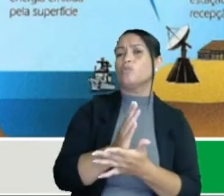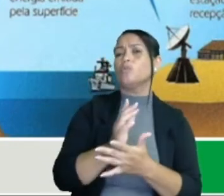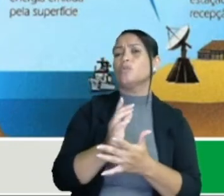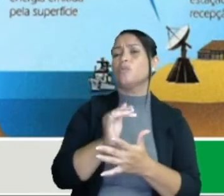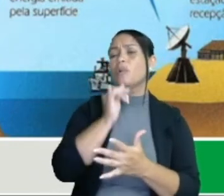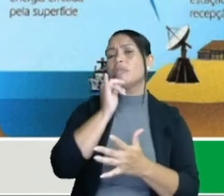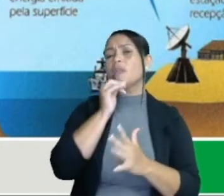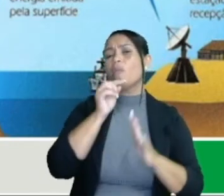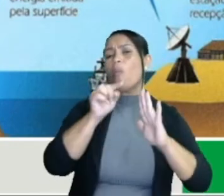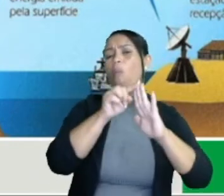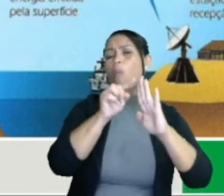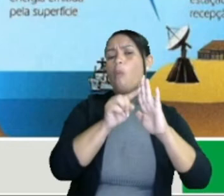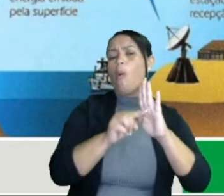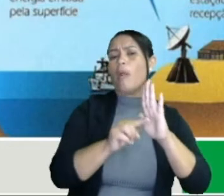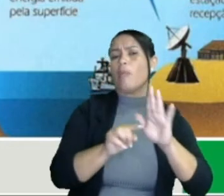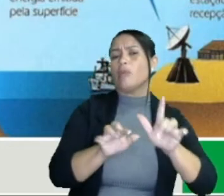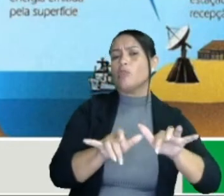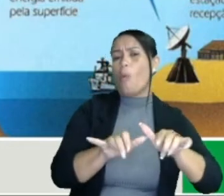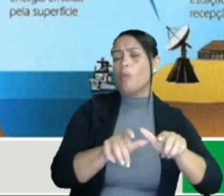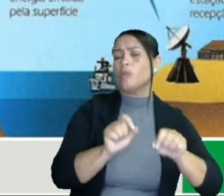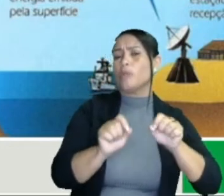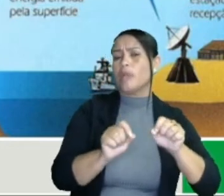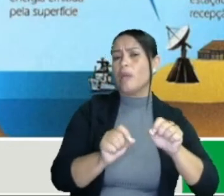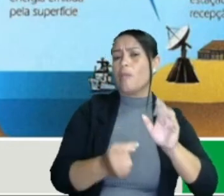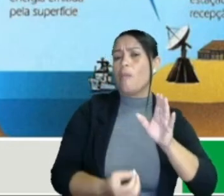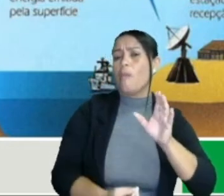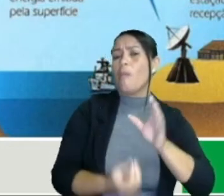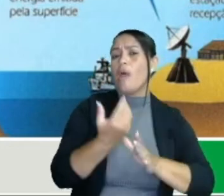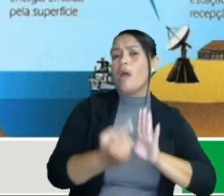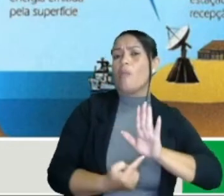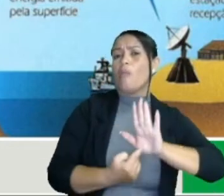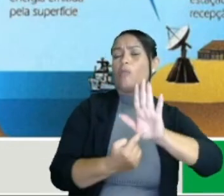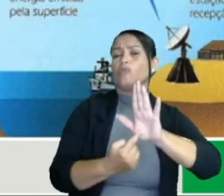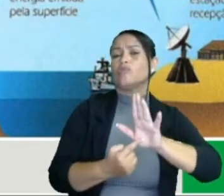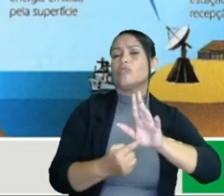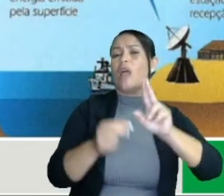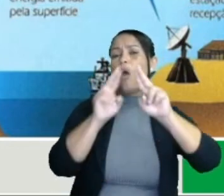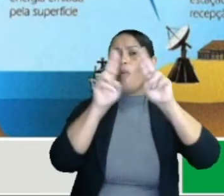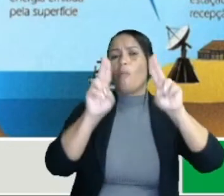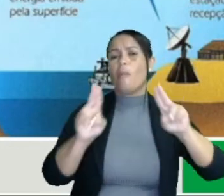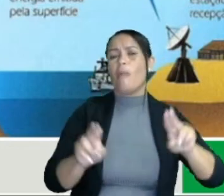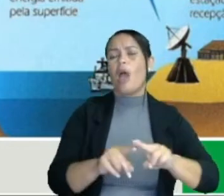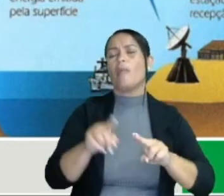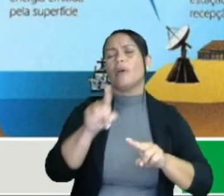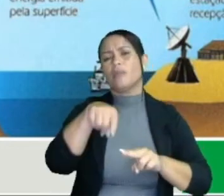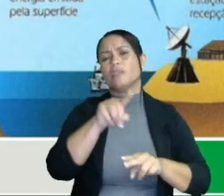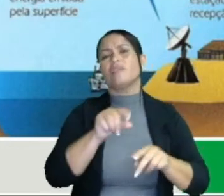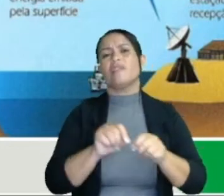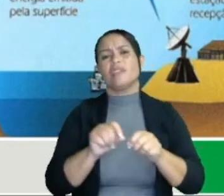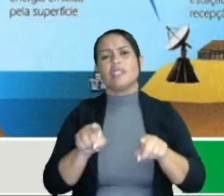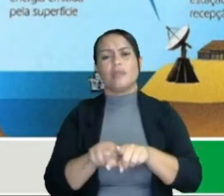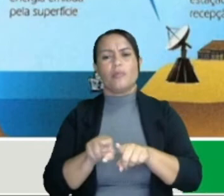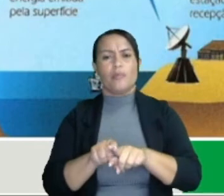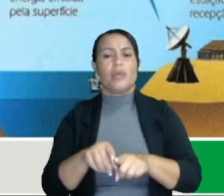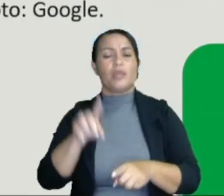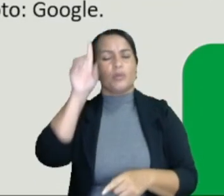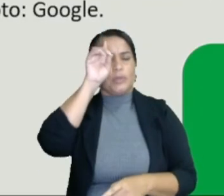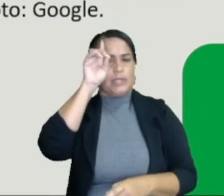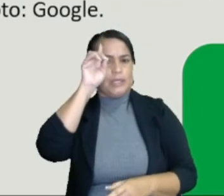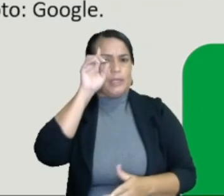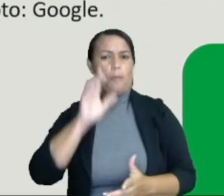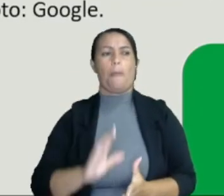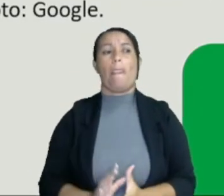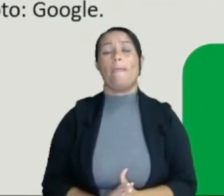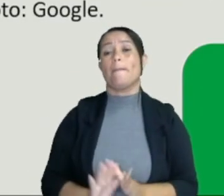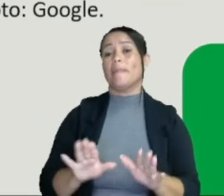programa de computador para gerar um mapa. E esses mapas depois a gente vai fazer uso, né, no nosso cotidiano, no nosso dia a dia,